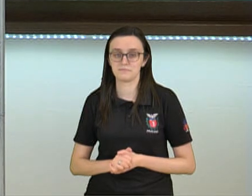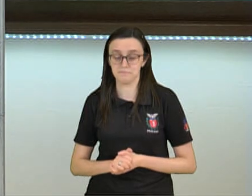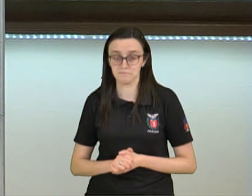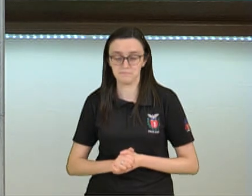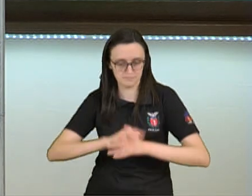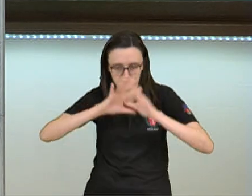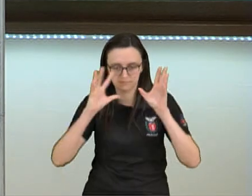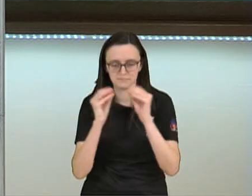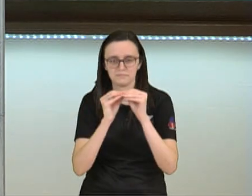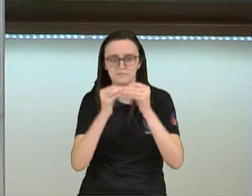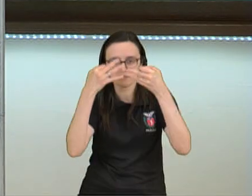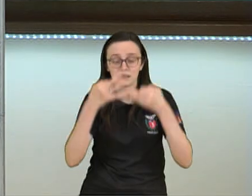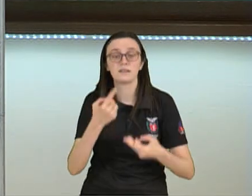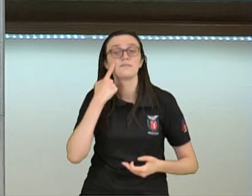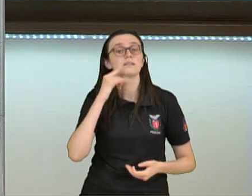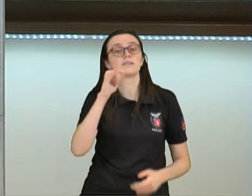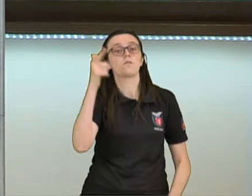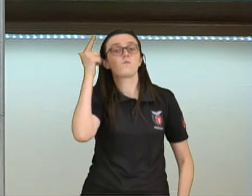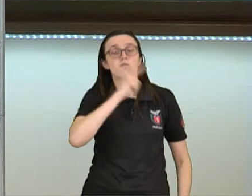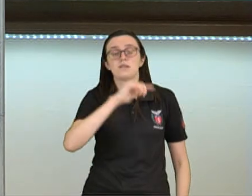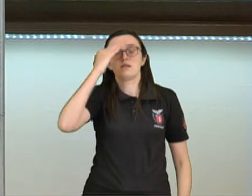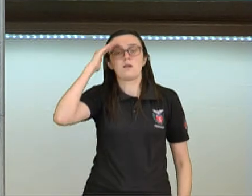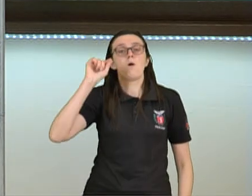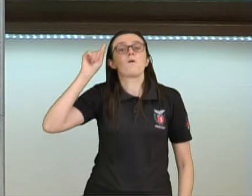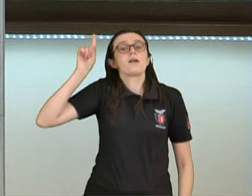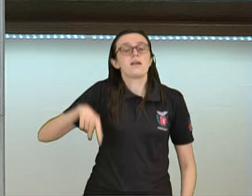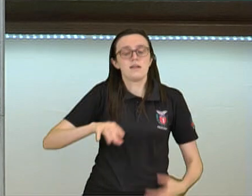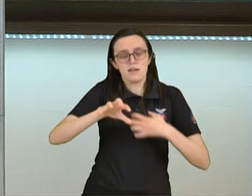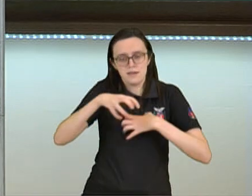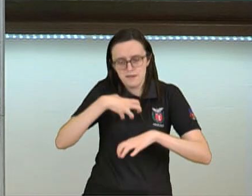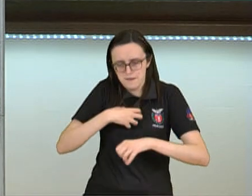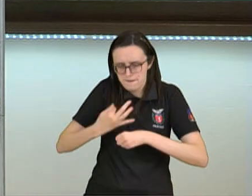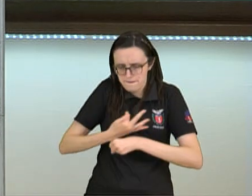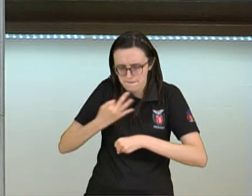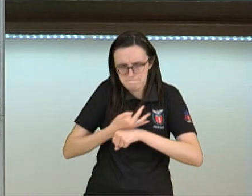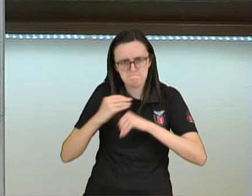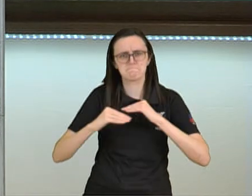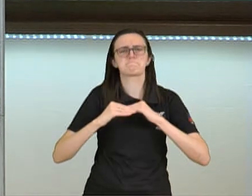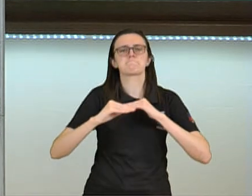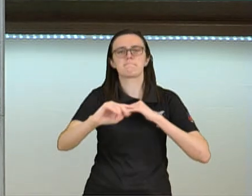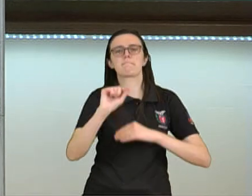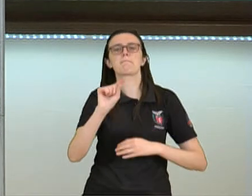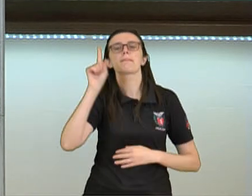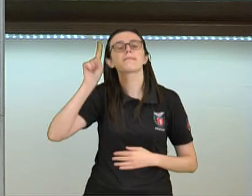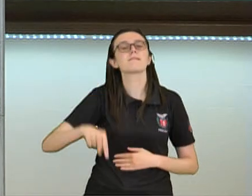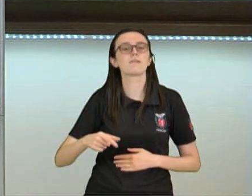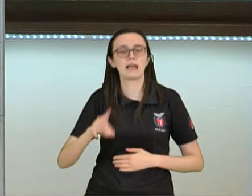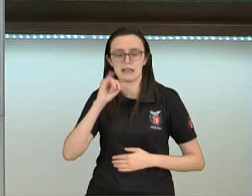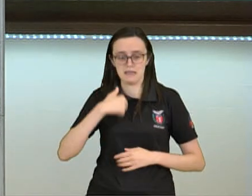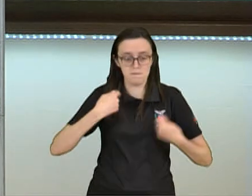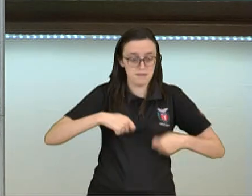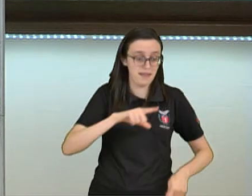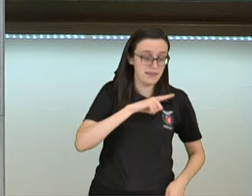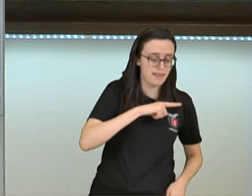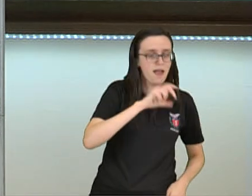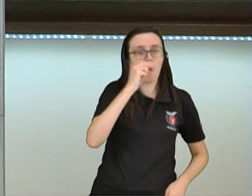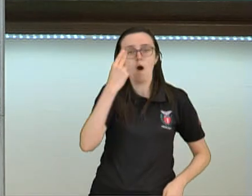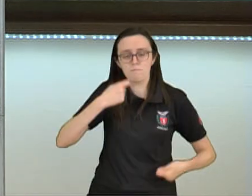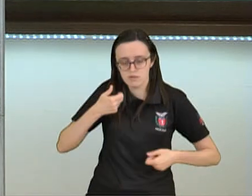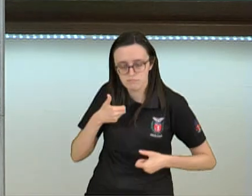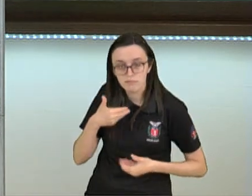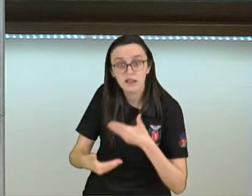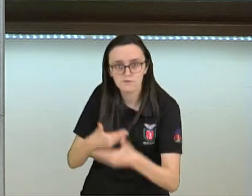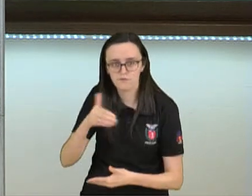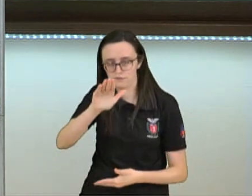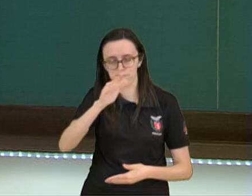Vamos fechar. Vamos ver se você entendeu o que que é resiliência e o que que uma pessoa resiliência precisa ter ou precisa desenvolver na sua